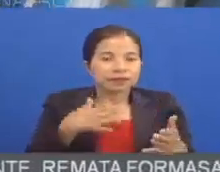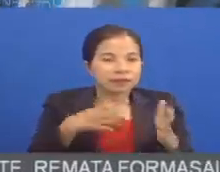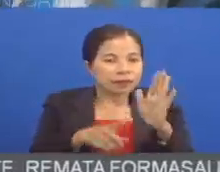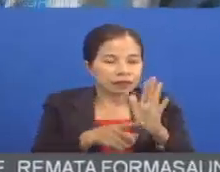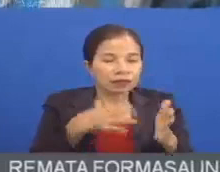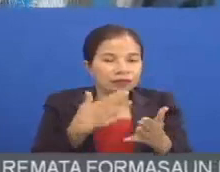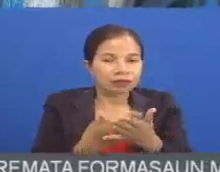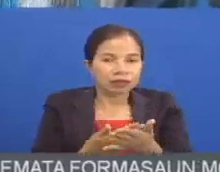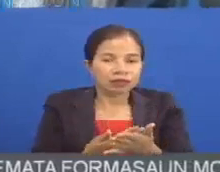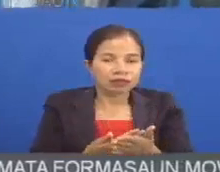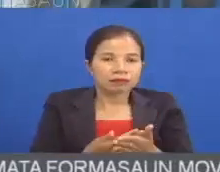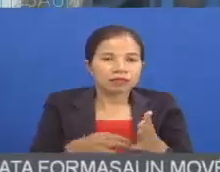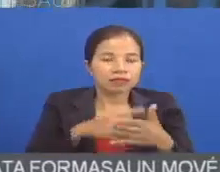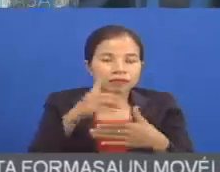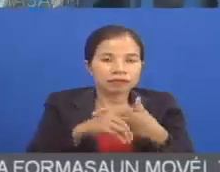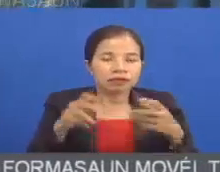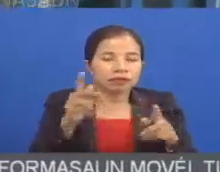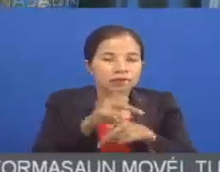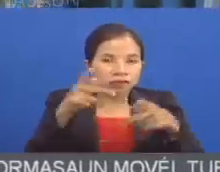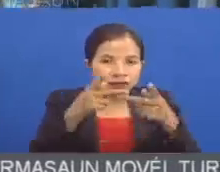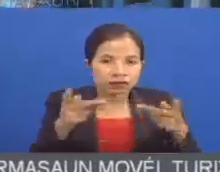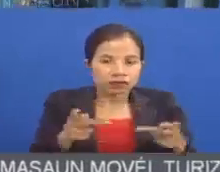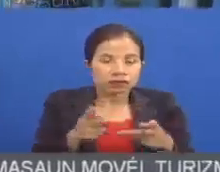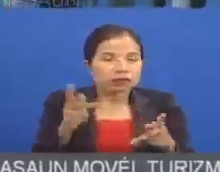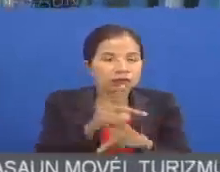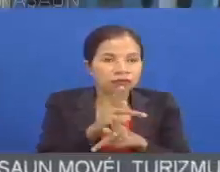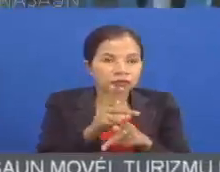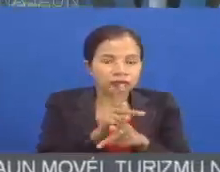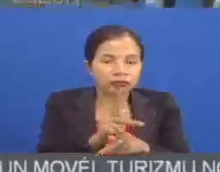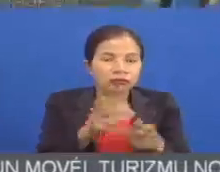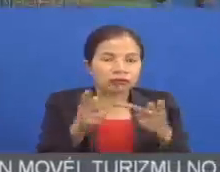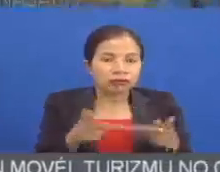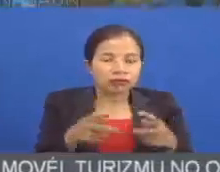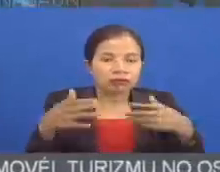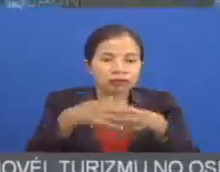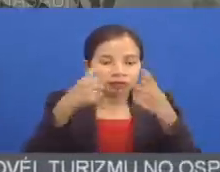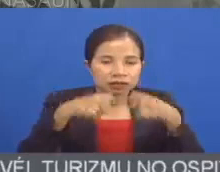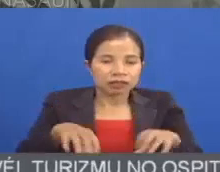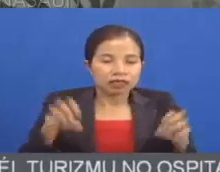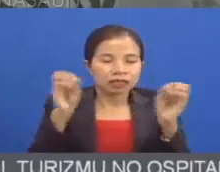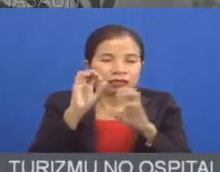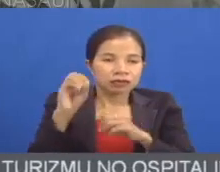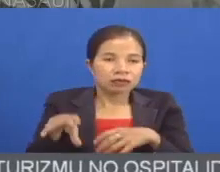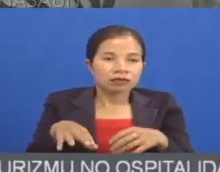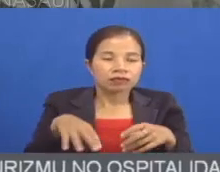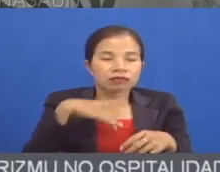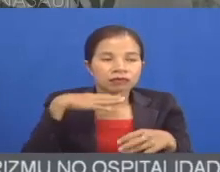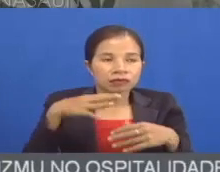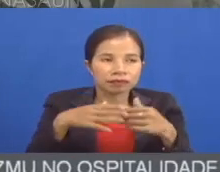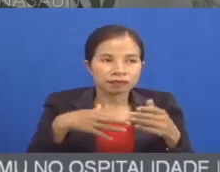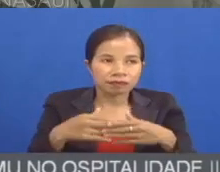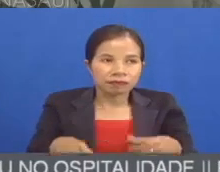no educa público, atu cuidado ambiente tasi ibun no laço e liso arbiro. O insato foi formação para a juventude